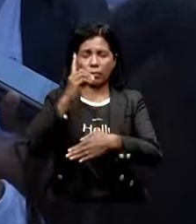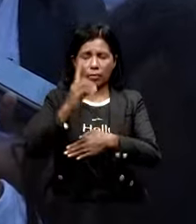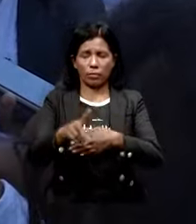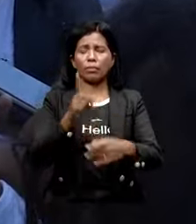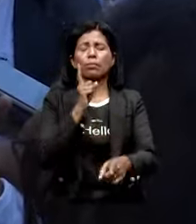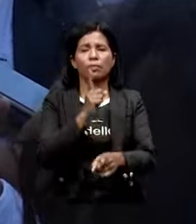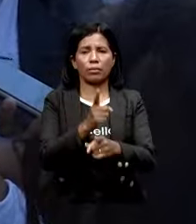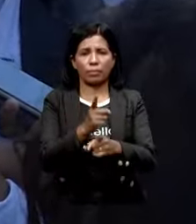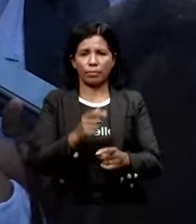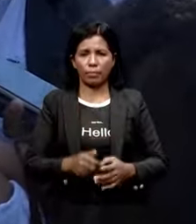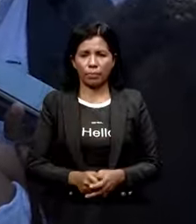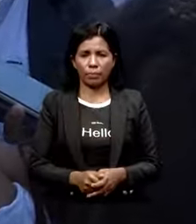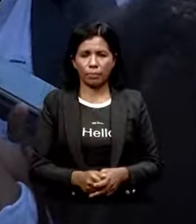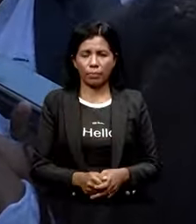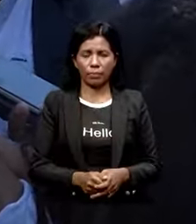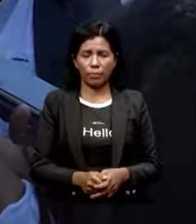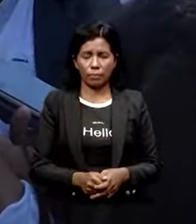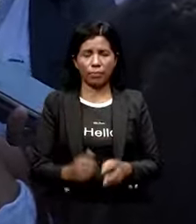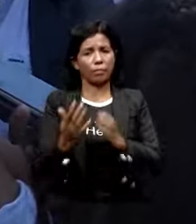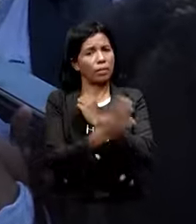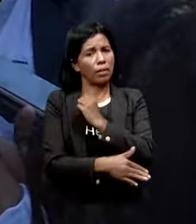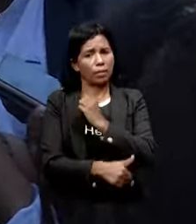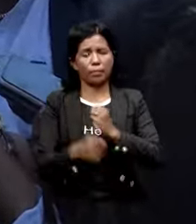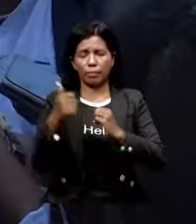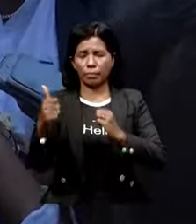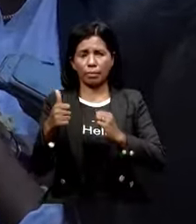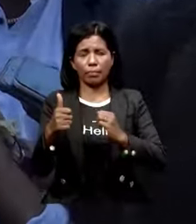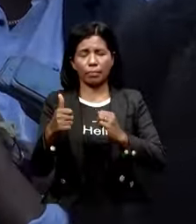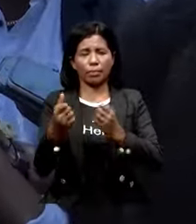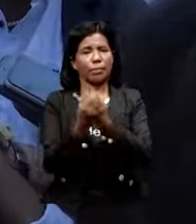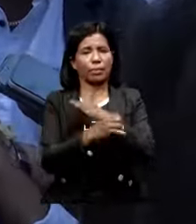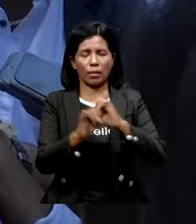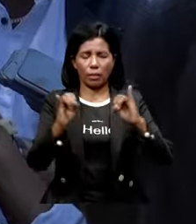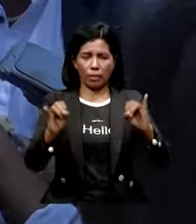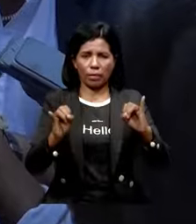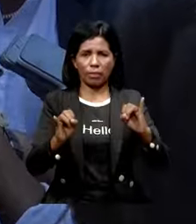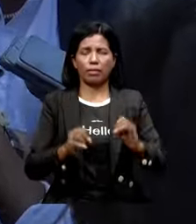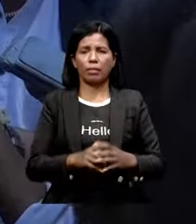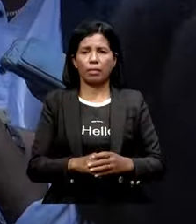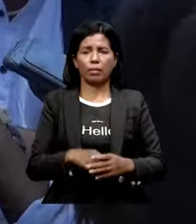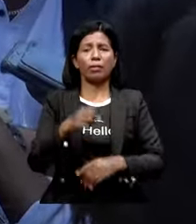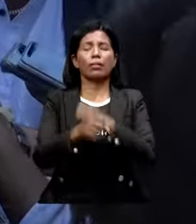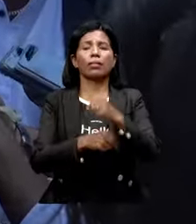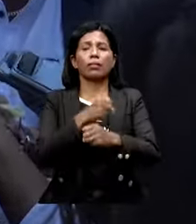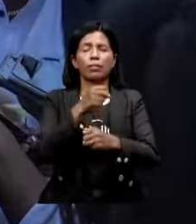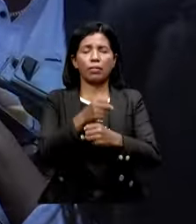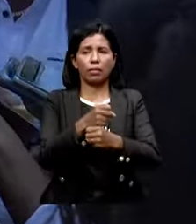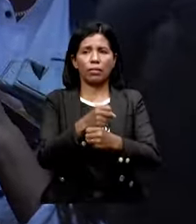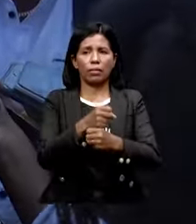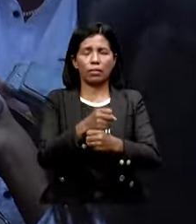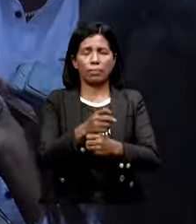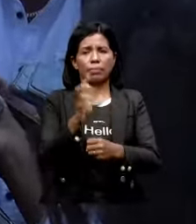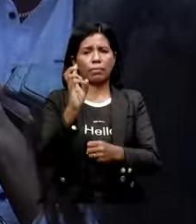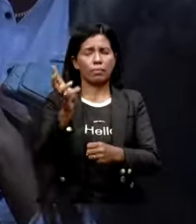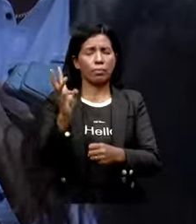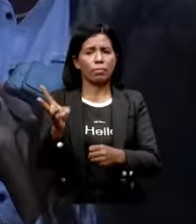Lós. Rei Barak Nabé, o Guan Guia, Tinan Nenulu